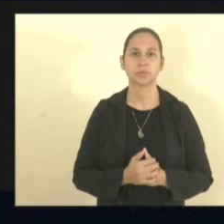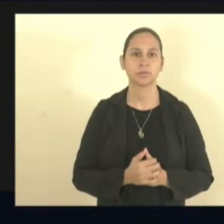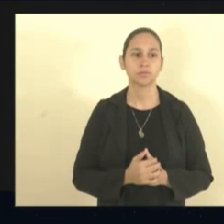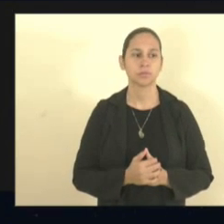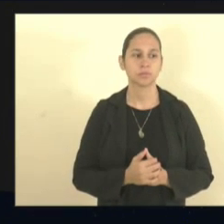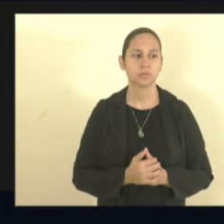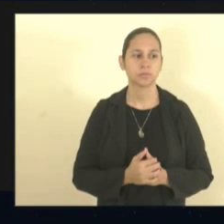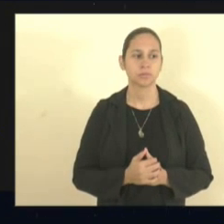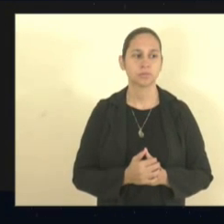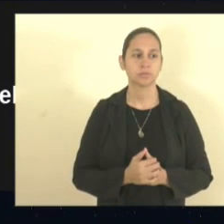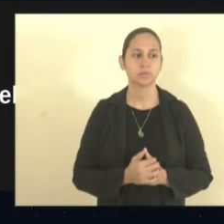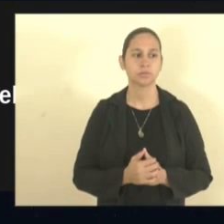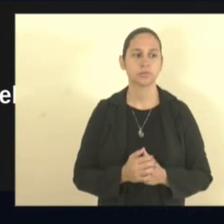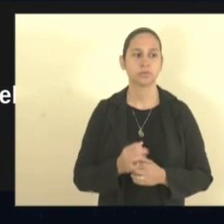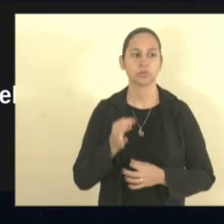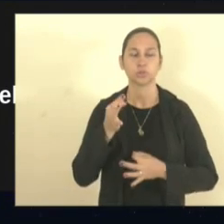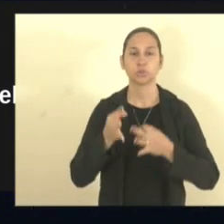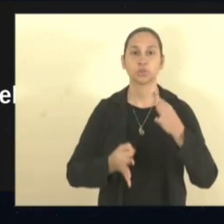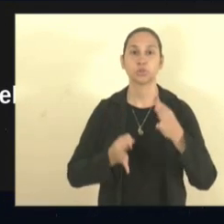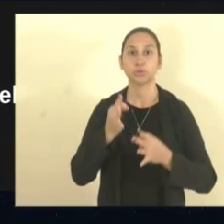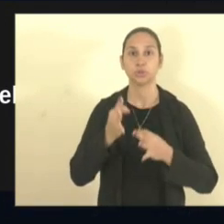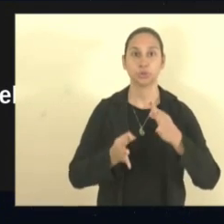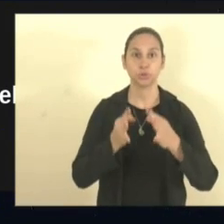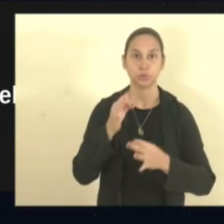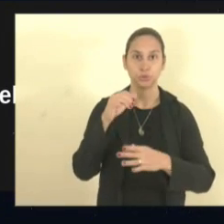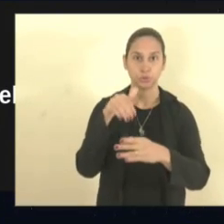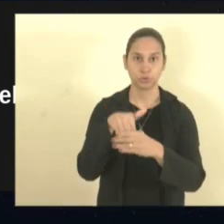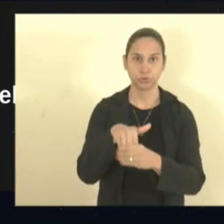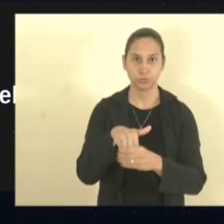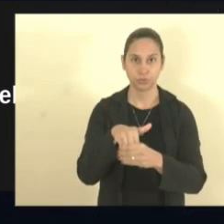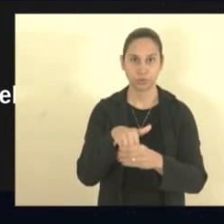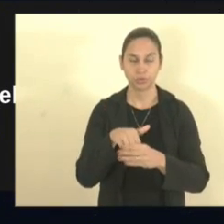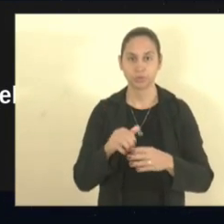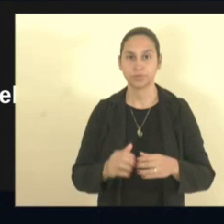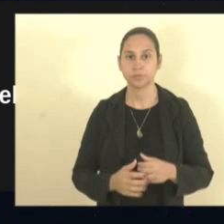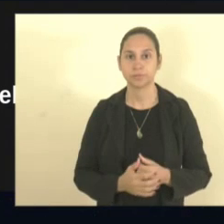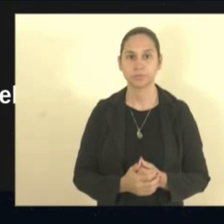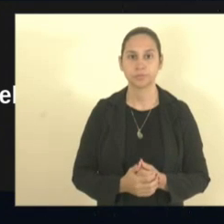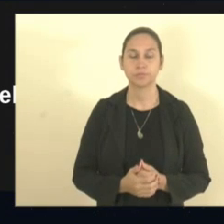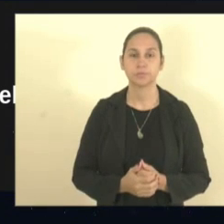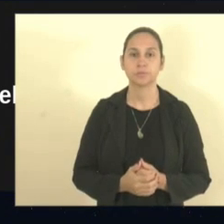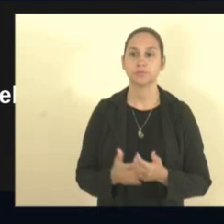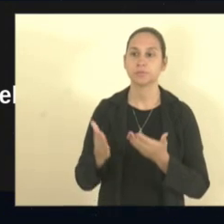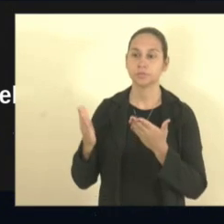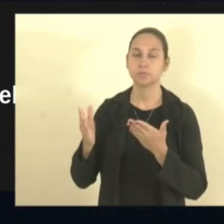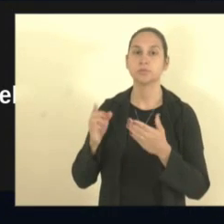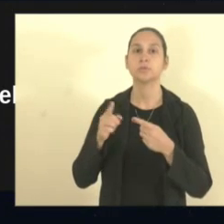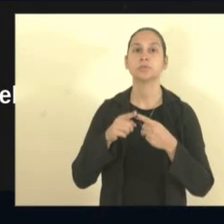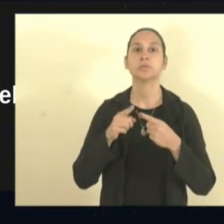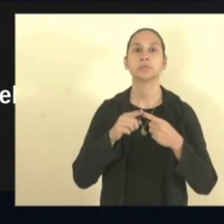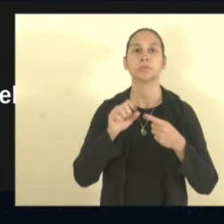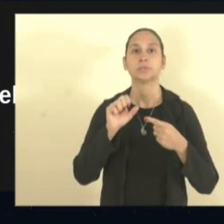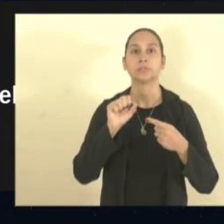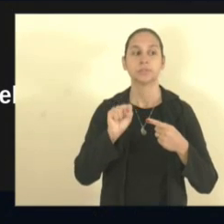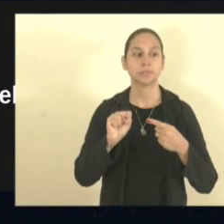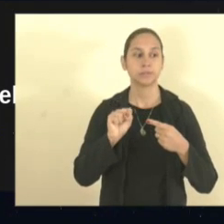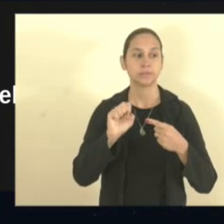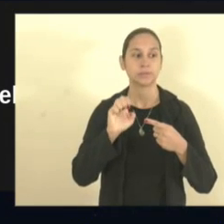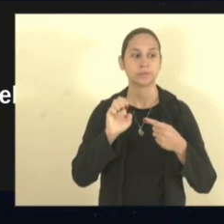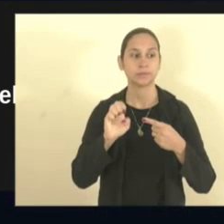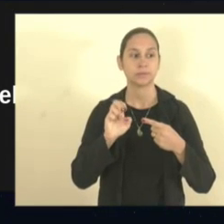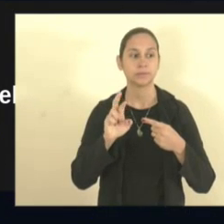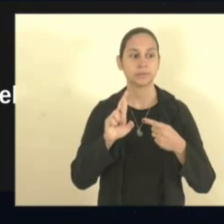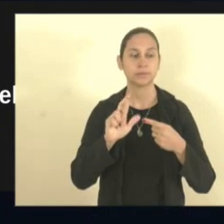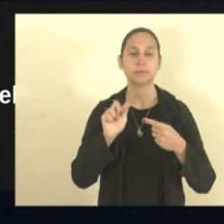Escativa de voto. Aprovada a matéria, Secretaria de Prestação dos Autônomos. Escativa de voto. O deputado Sérgio Meneghelli está consignado. Agora,